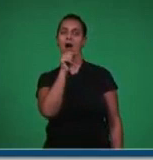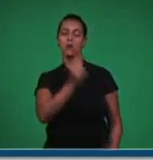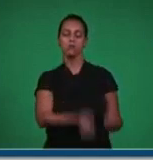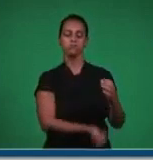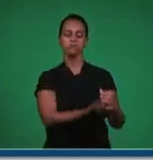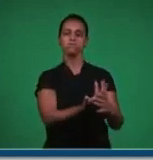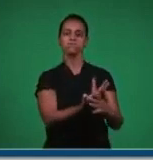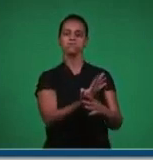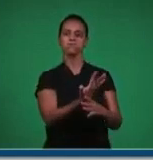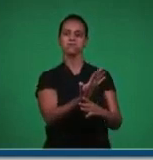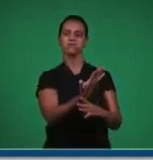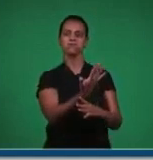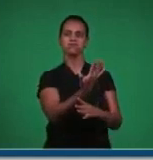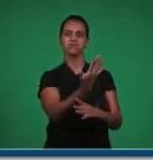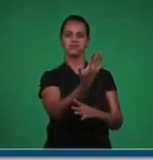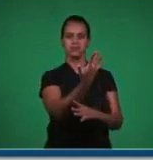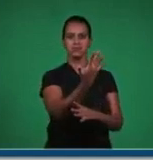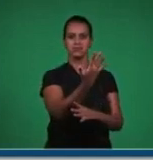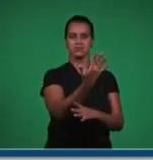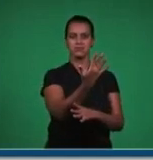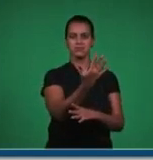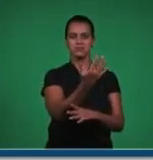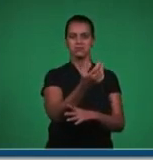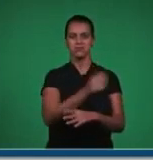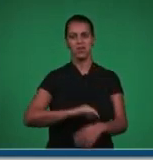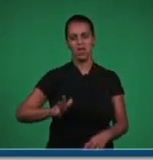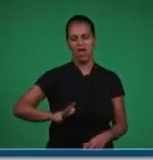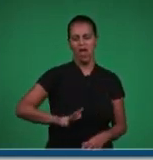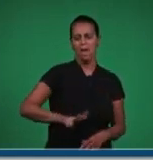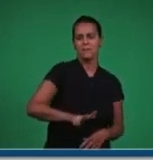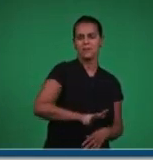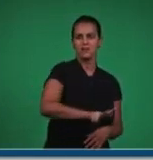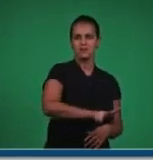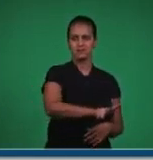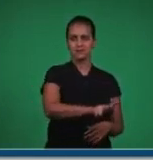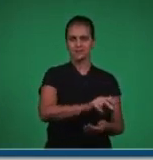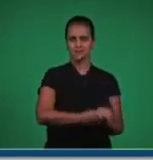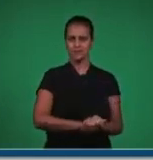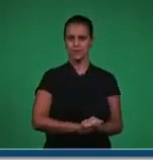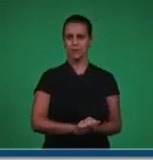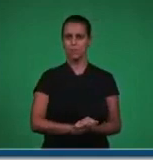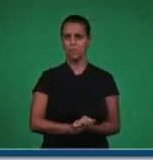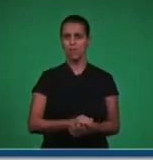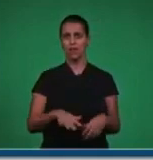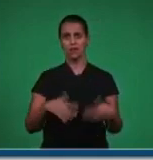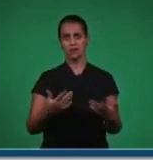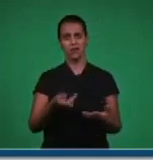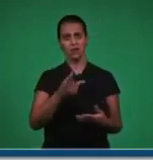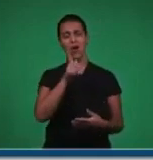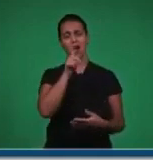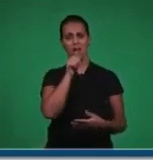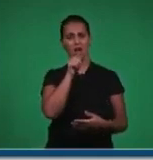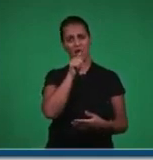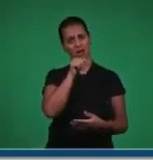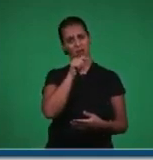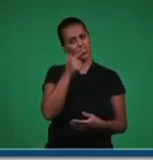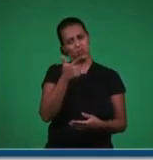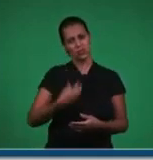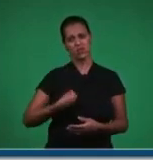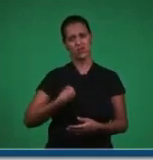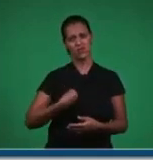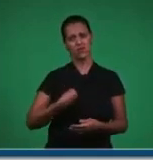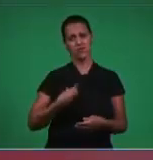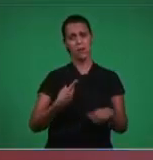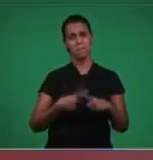somente até aí. Então os répteis surgiram da água. A água é a matéria não viva. Os répteis têm vida, mas surgiram